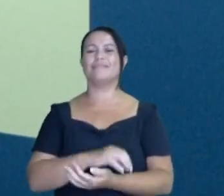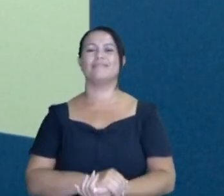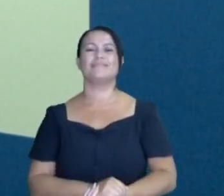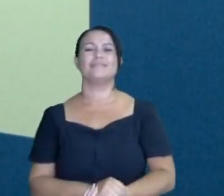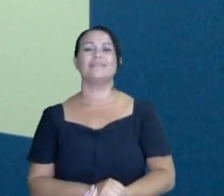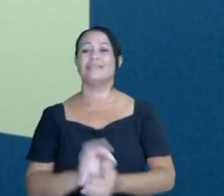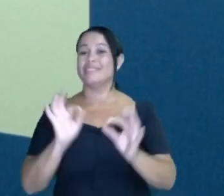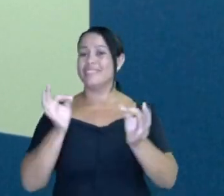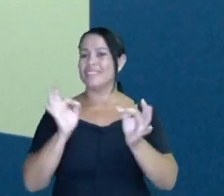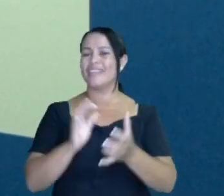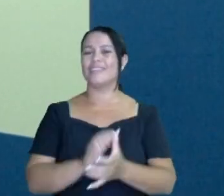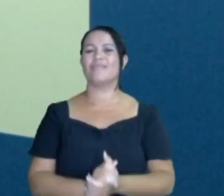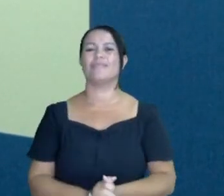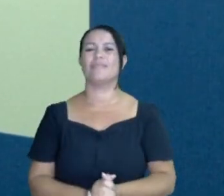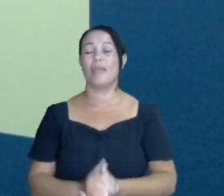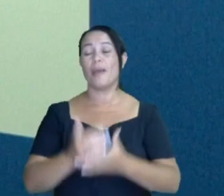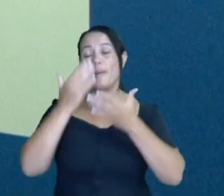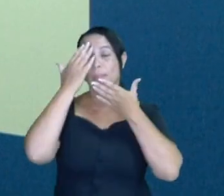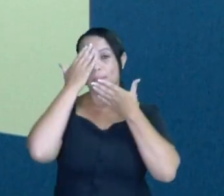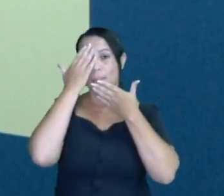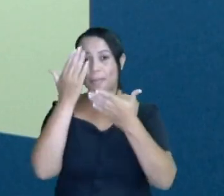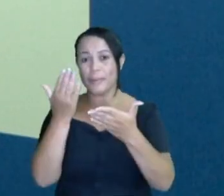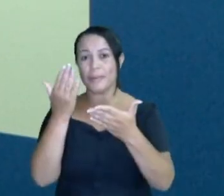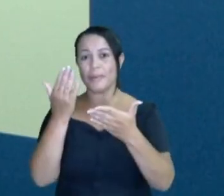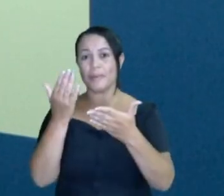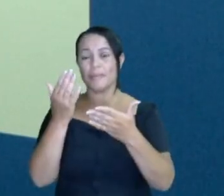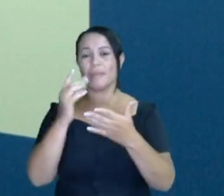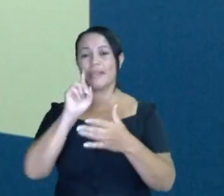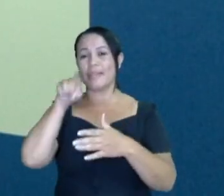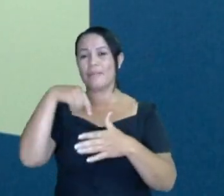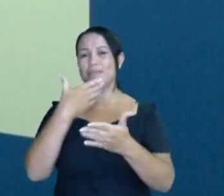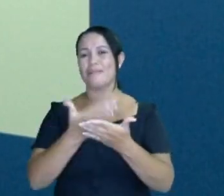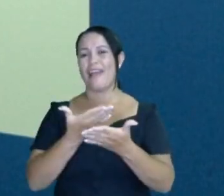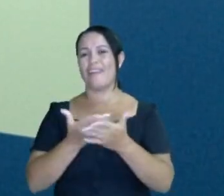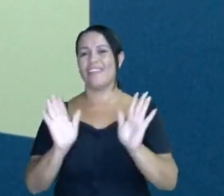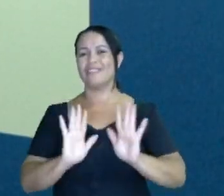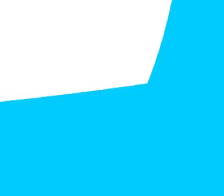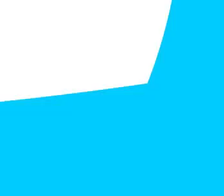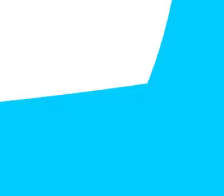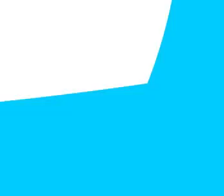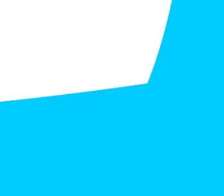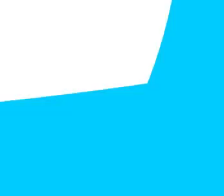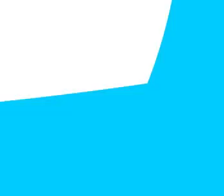Lembra dela lá. Certo, gente? Muito obrigado e até a próxima aula.